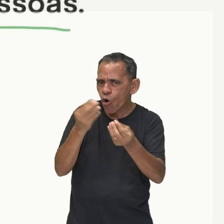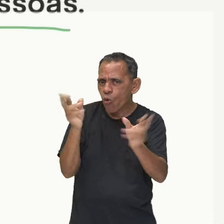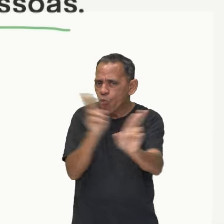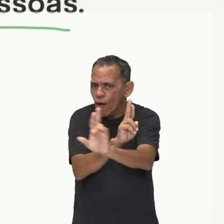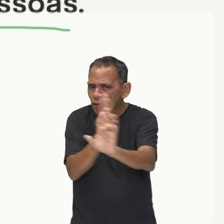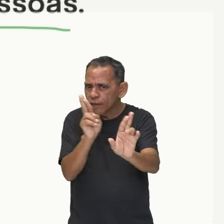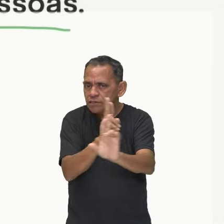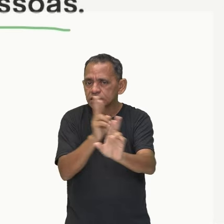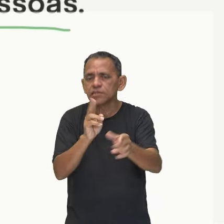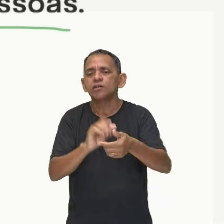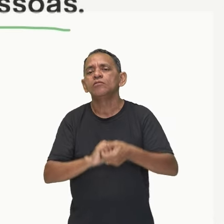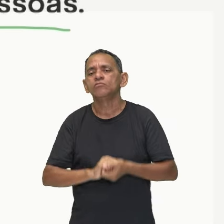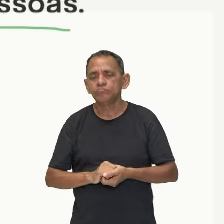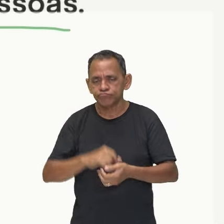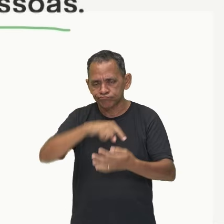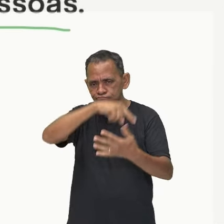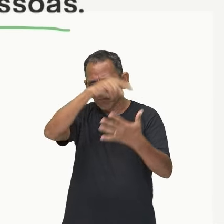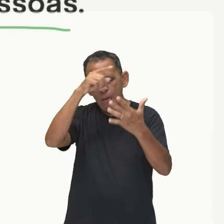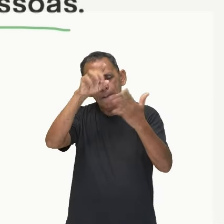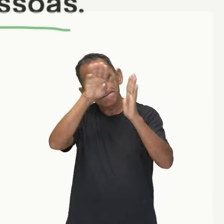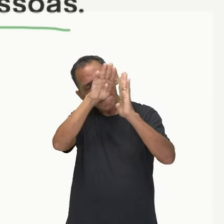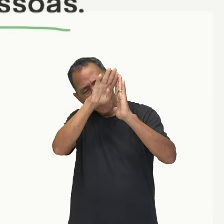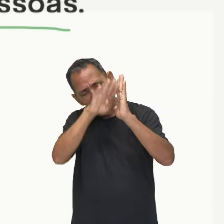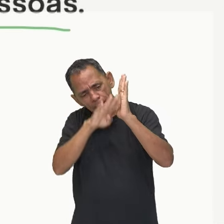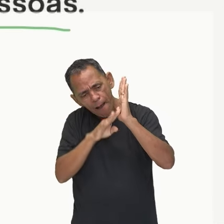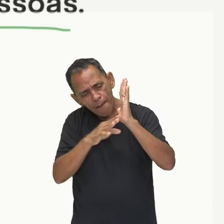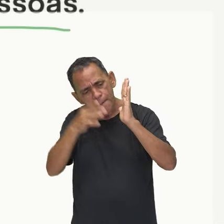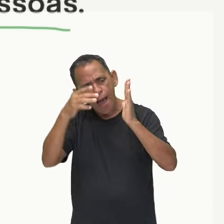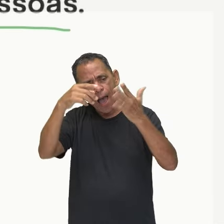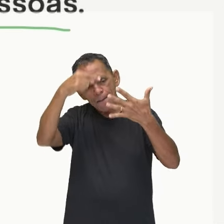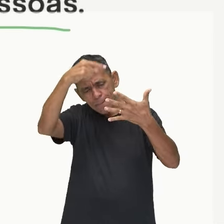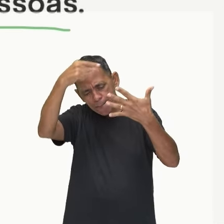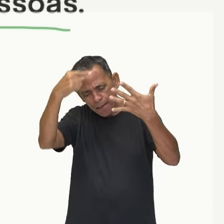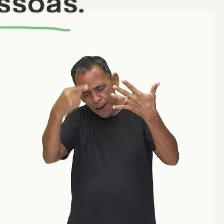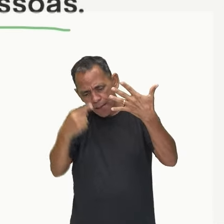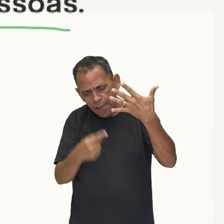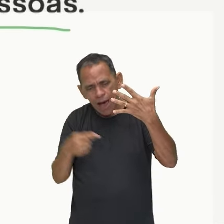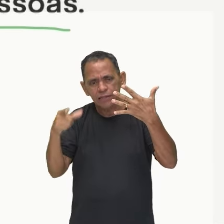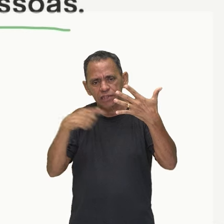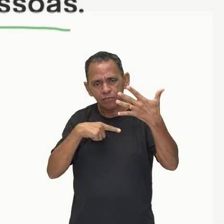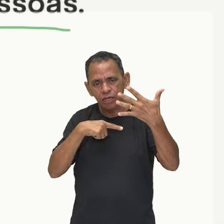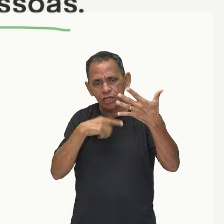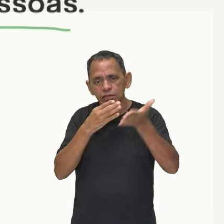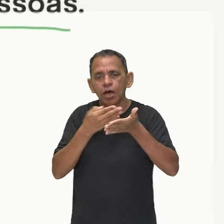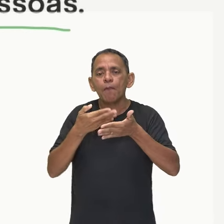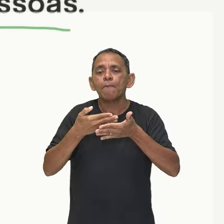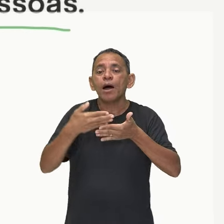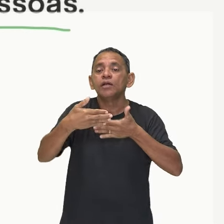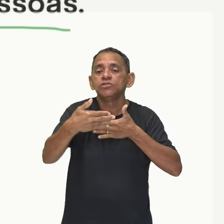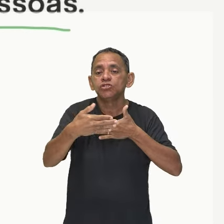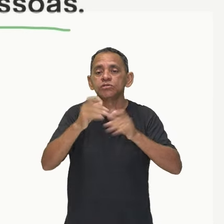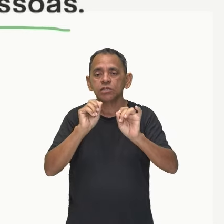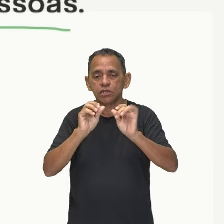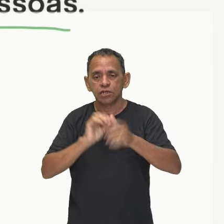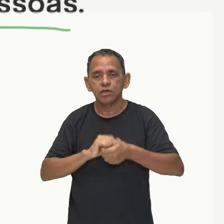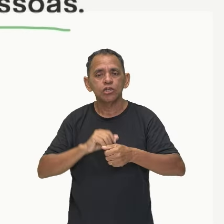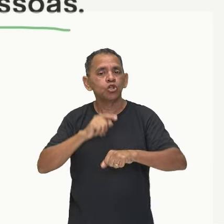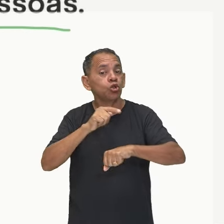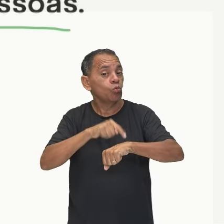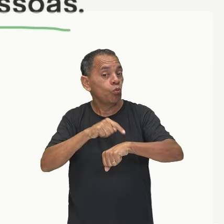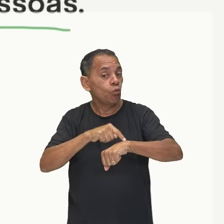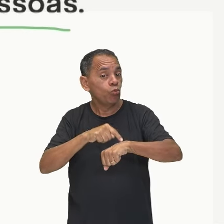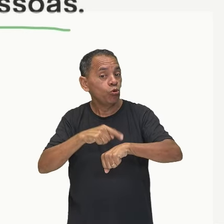Eu faço todos os questionamentos. A partir do momento em que eu observei e levantei os questionamentos, eu começo a criar